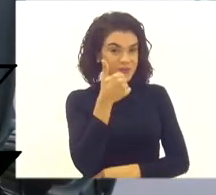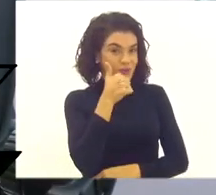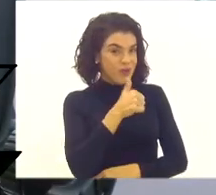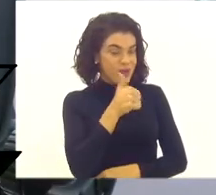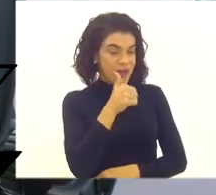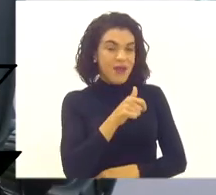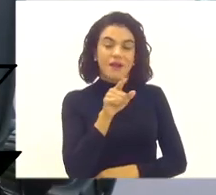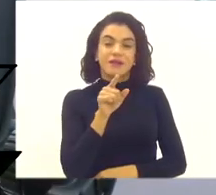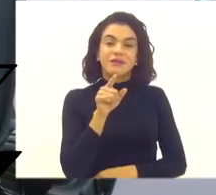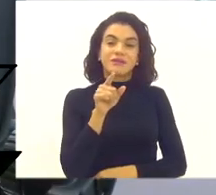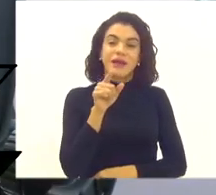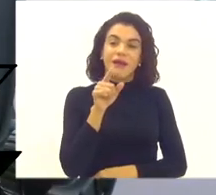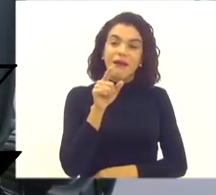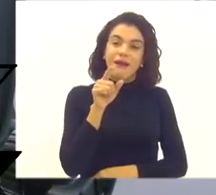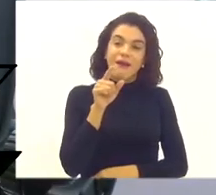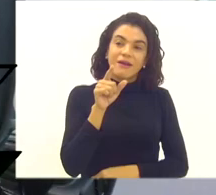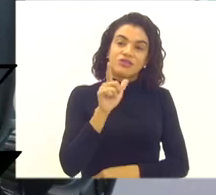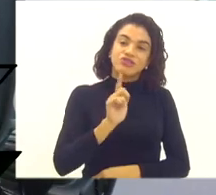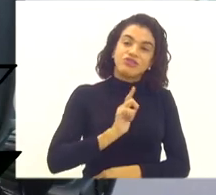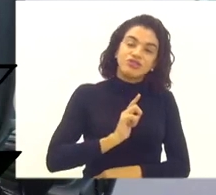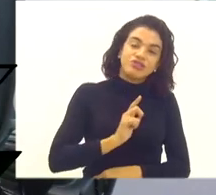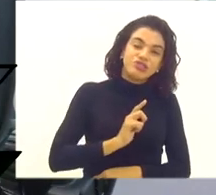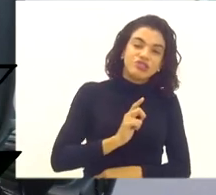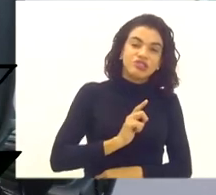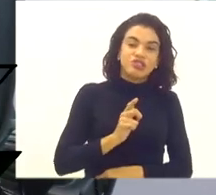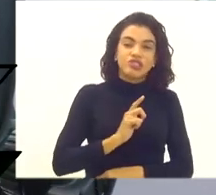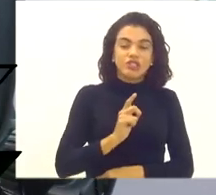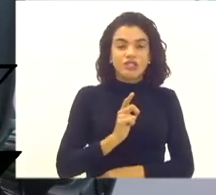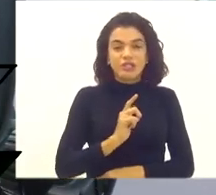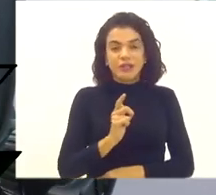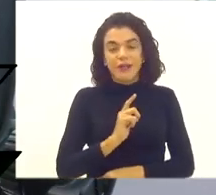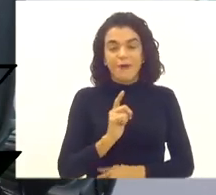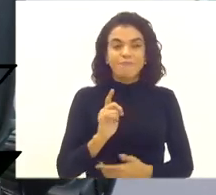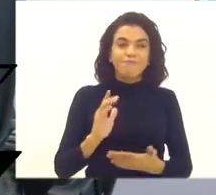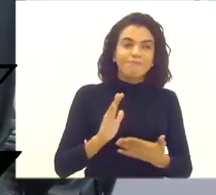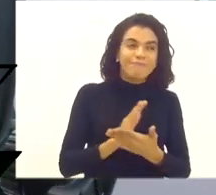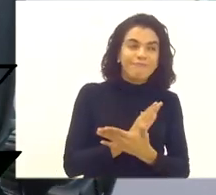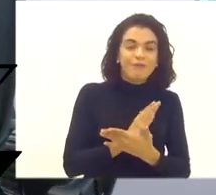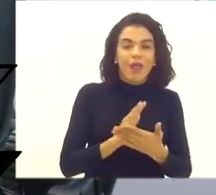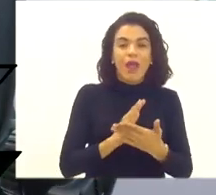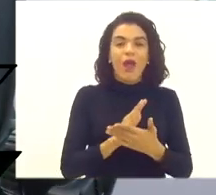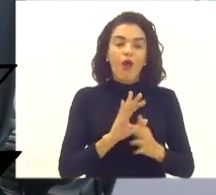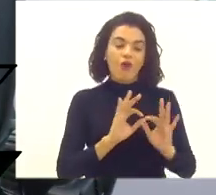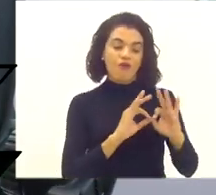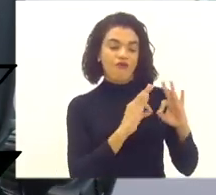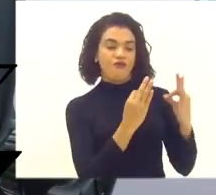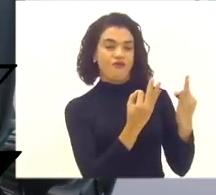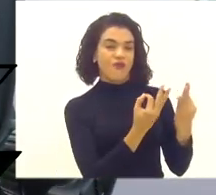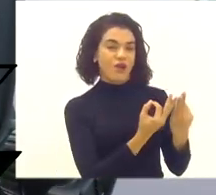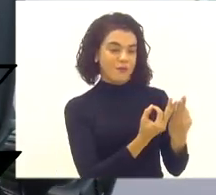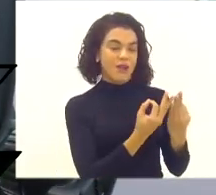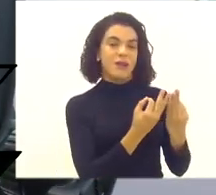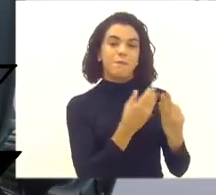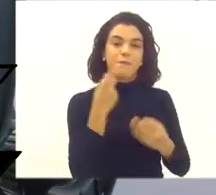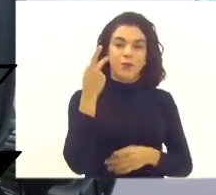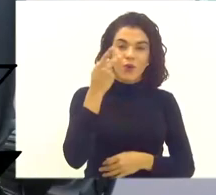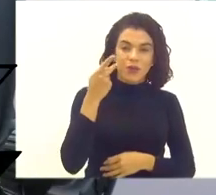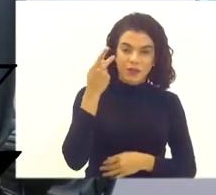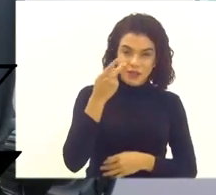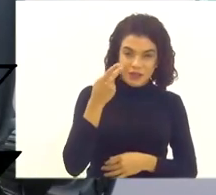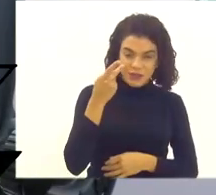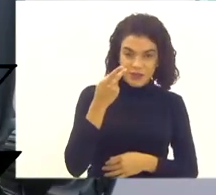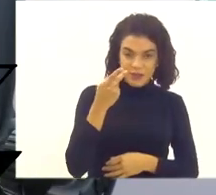eram tinha uma tinham alguma entre familiar que era político então